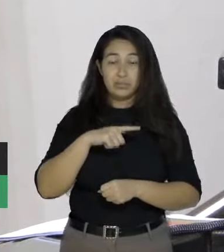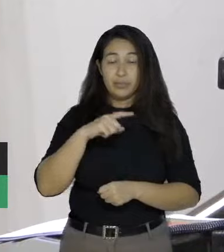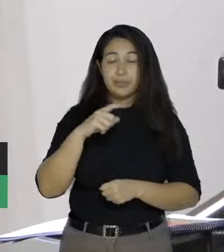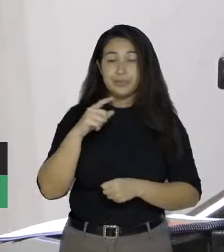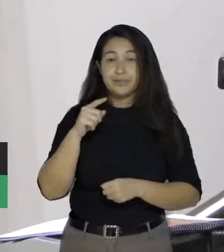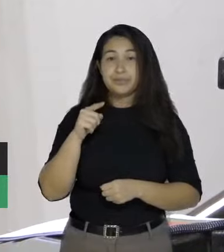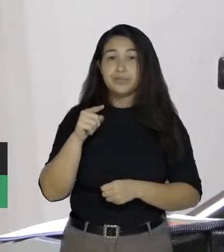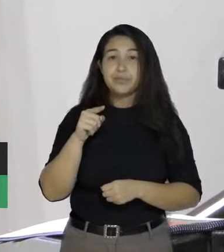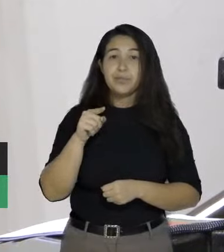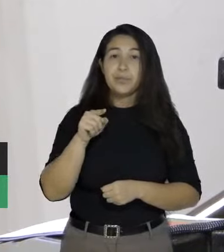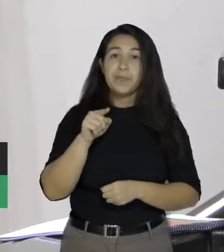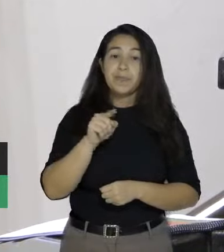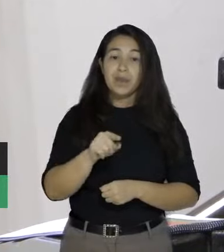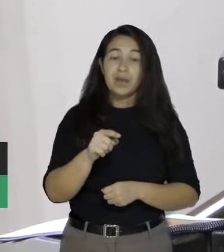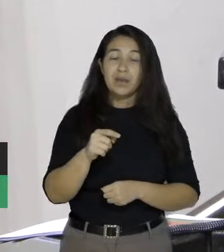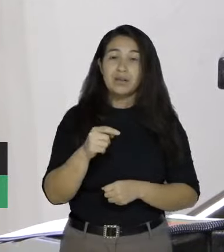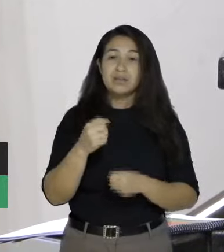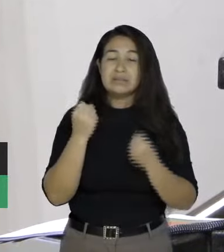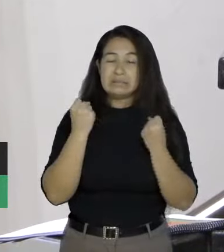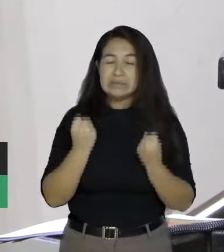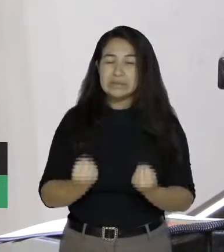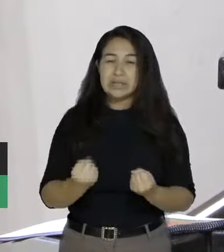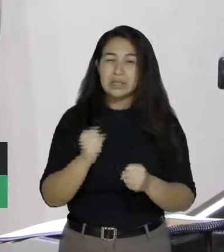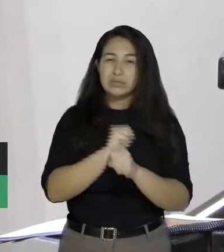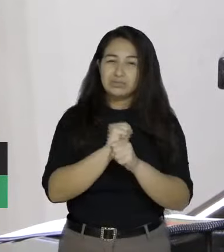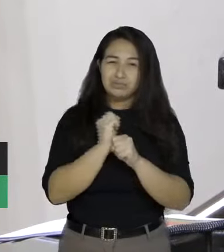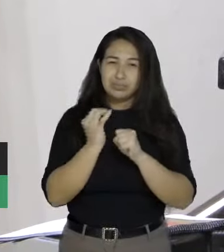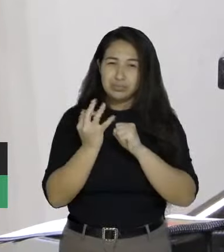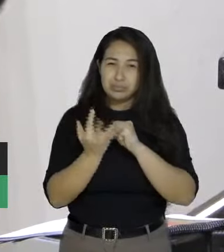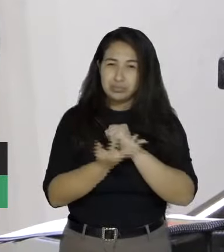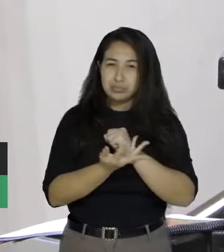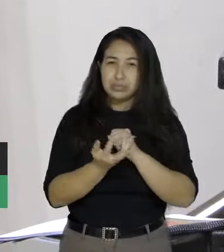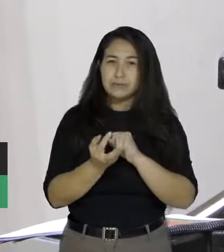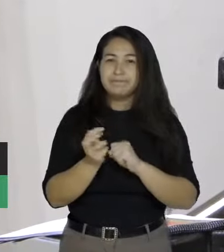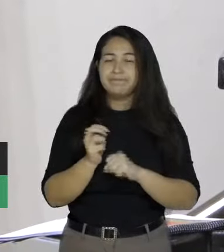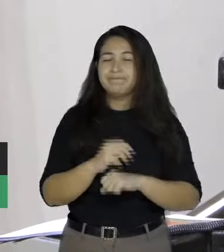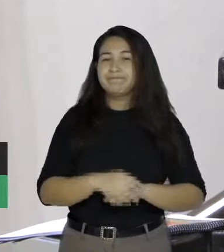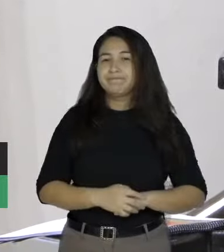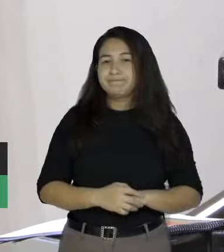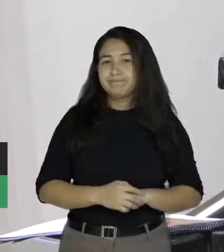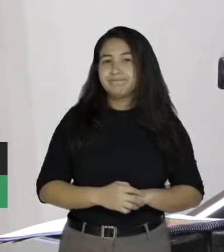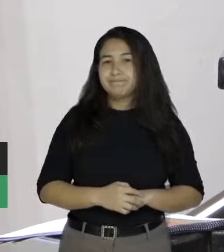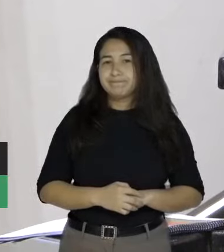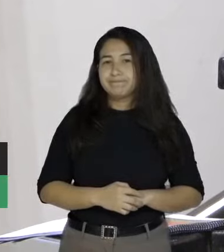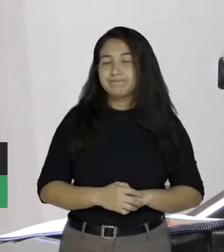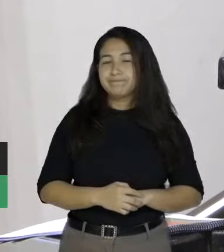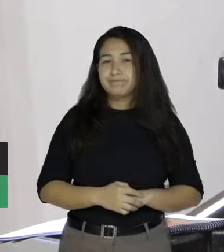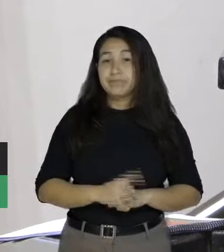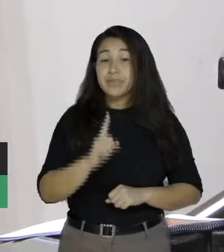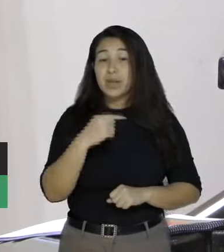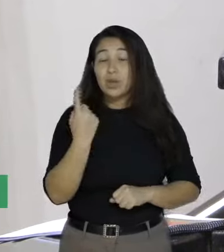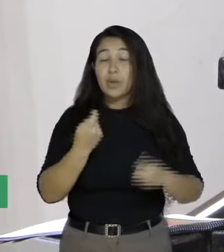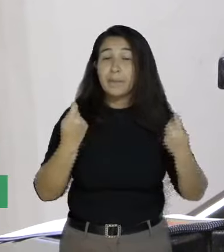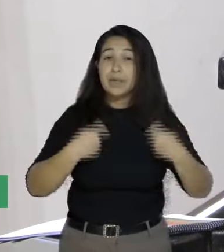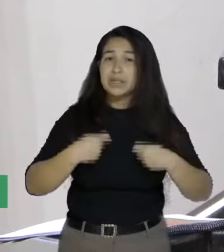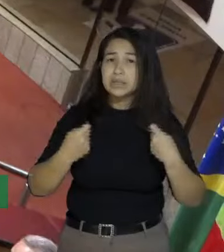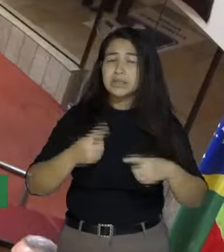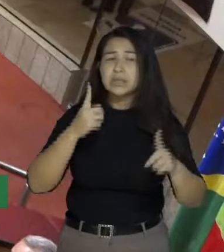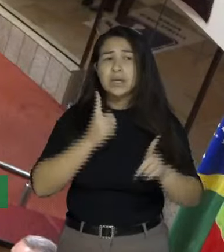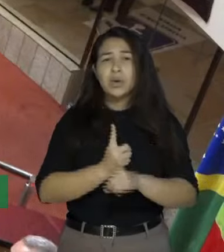esse fato inesperado da pandemia nós tivemos que buscar formas Deputado